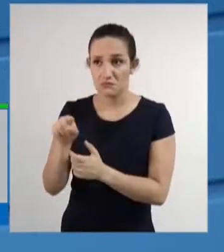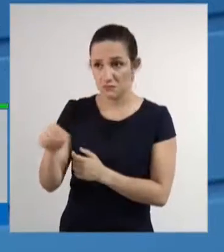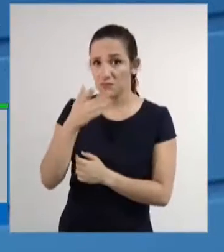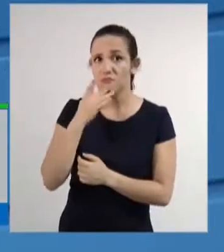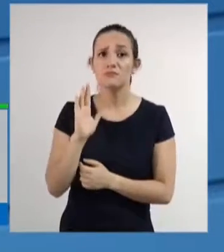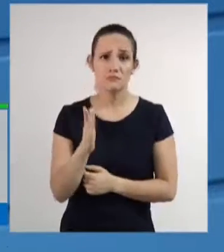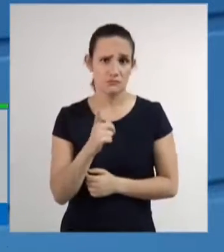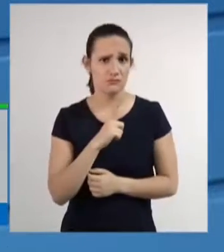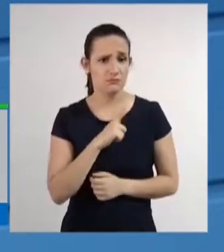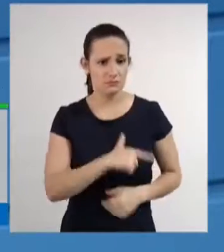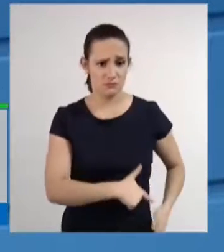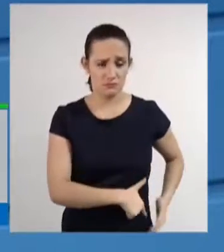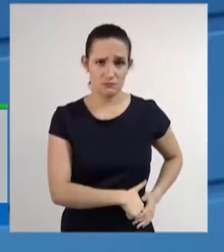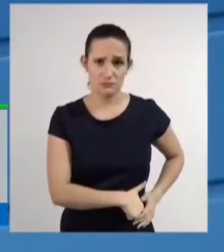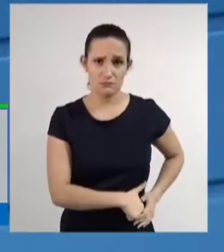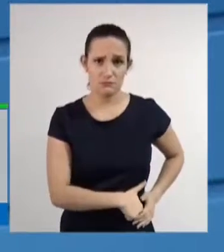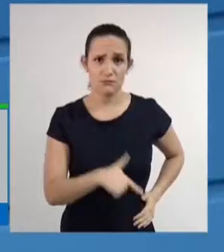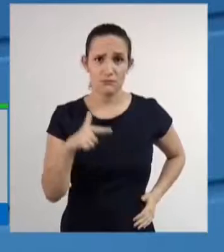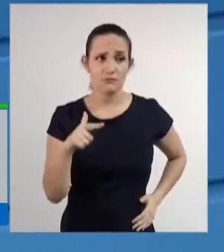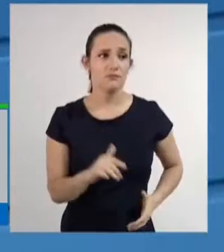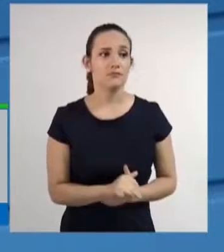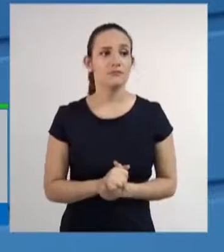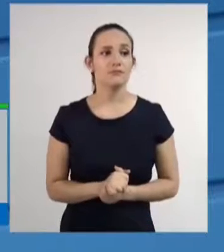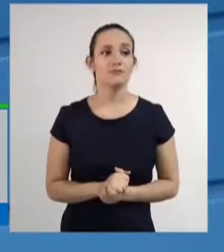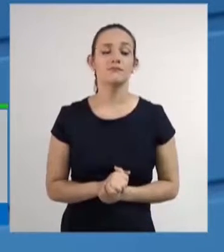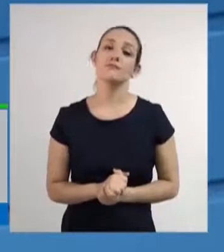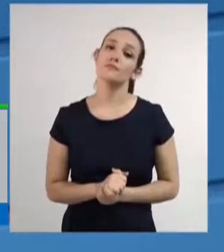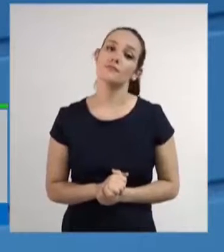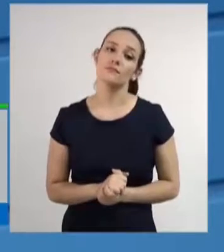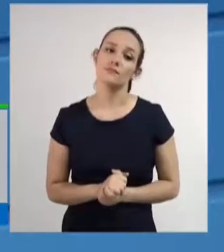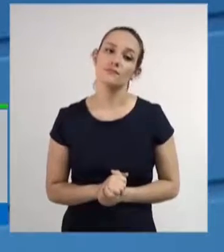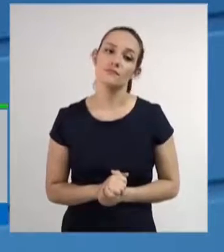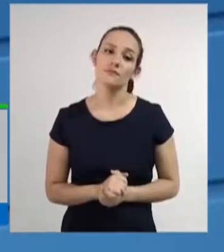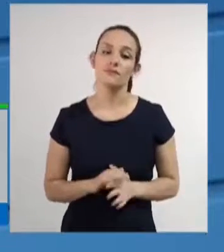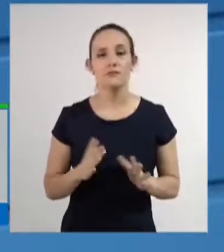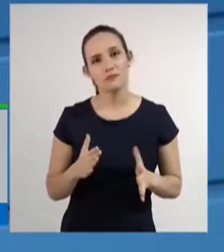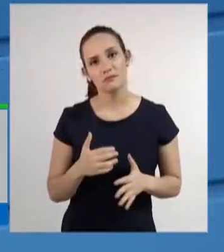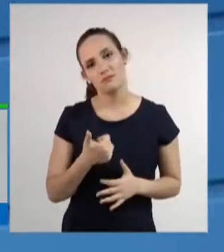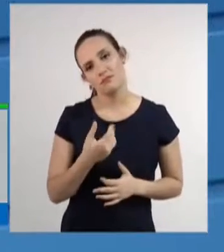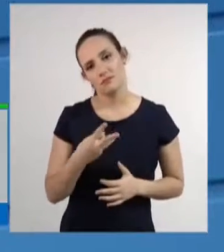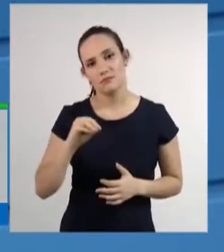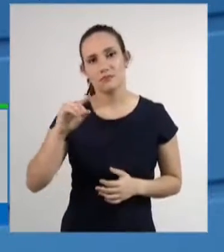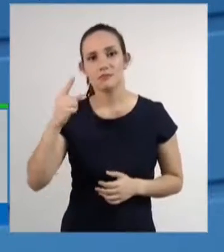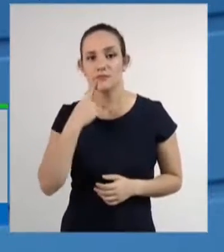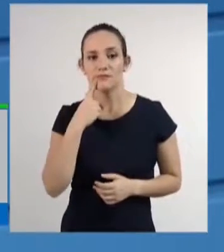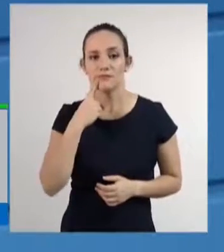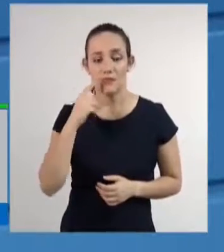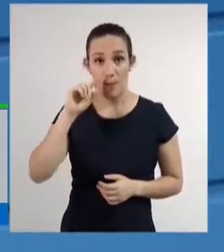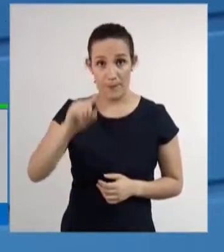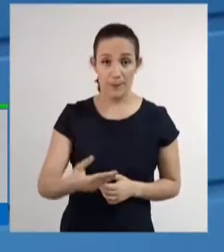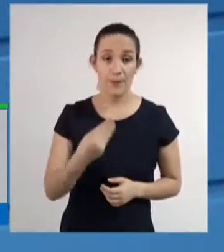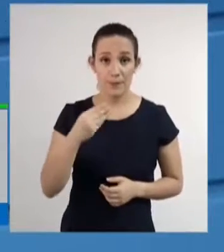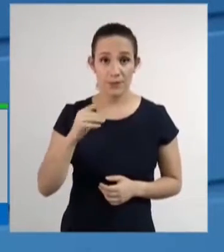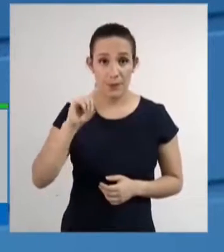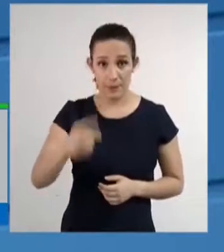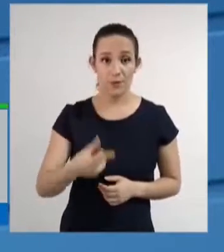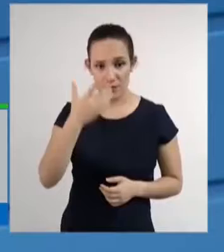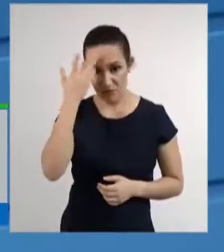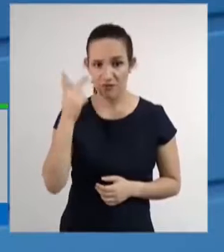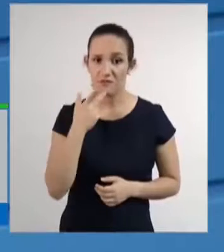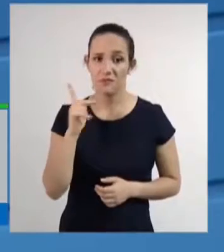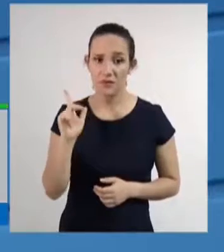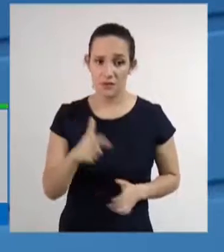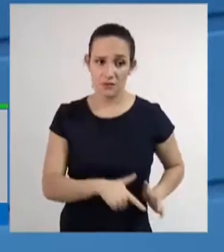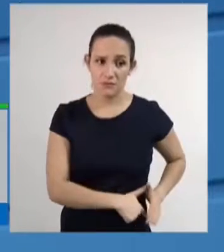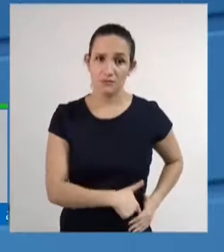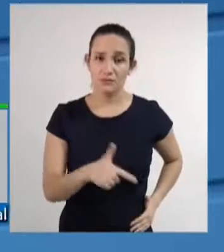uma arma de fogo, e 70% desses, quase 130 mil estudantes, relataram que essas armas